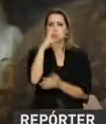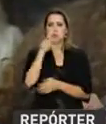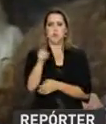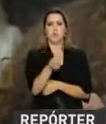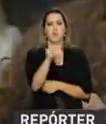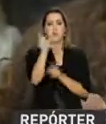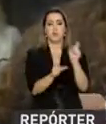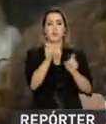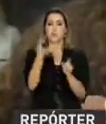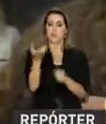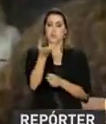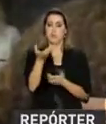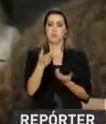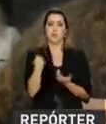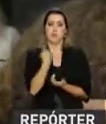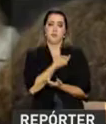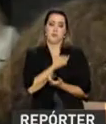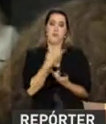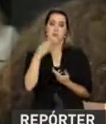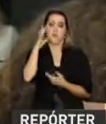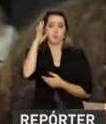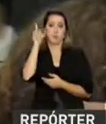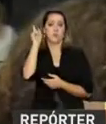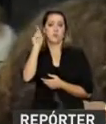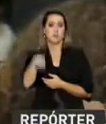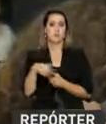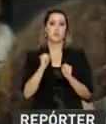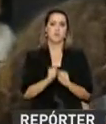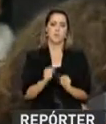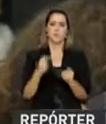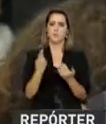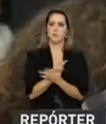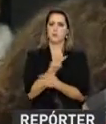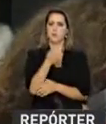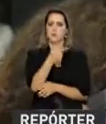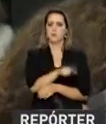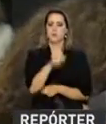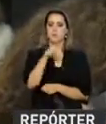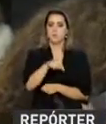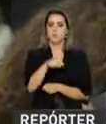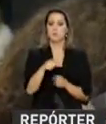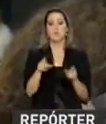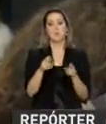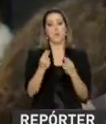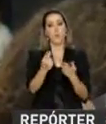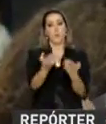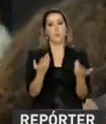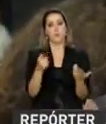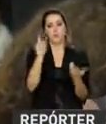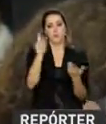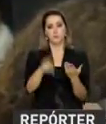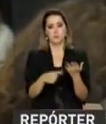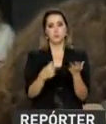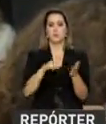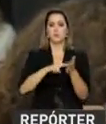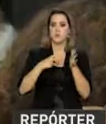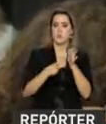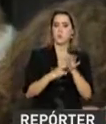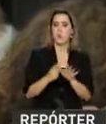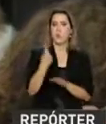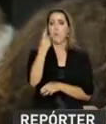pessoas, e nós estamos imaginando que isso possa ser replicável também desta vez, o que representaria